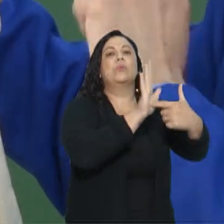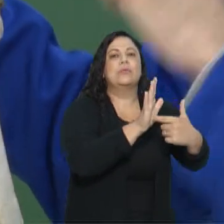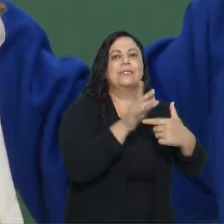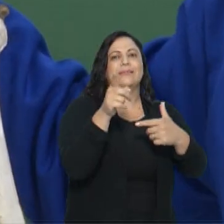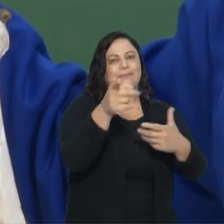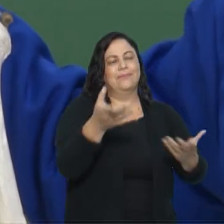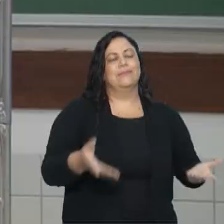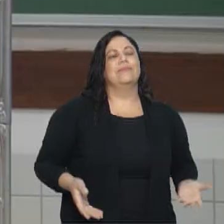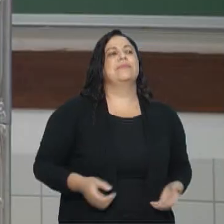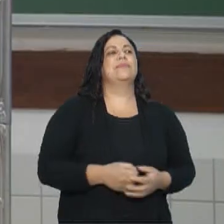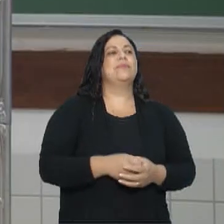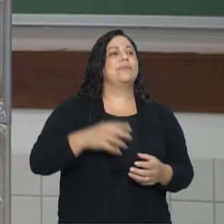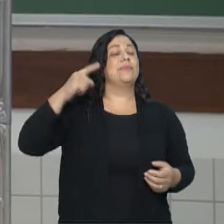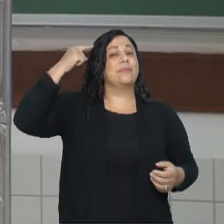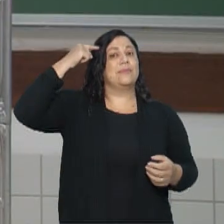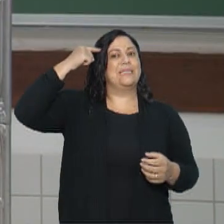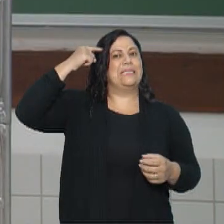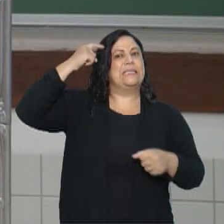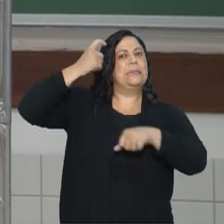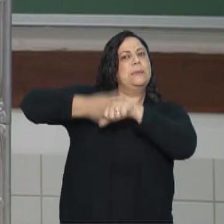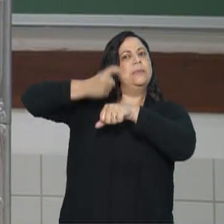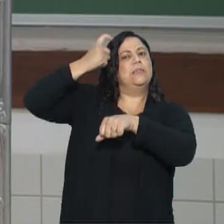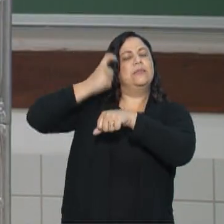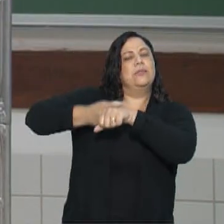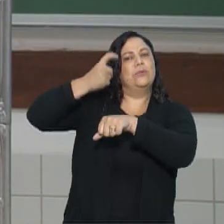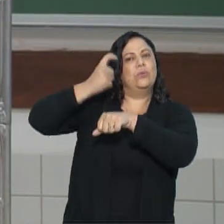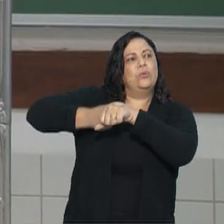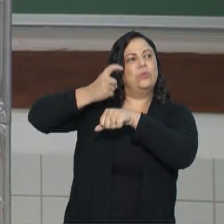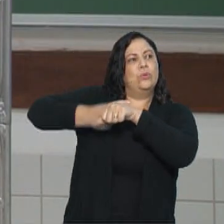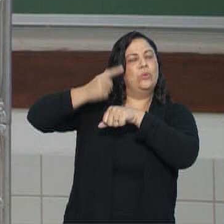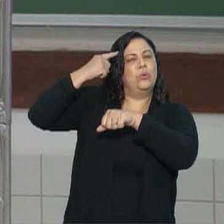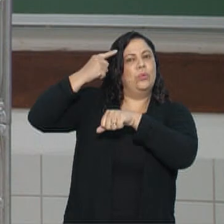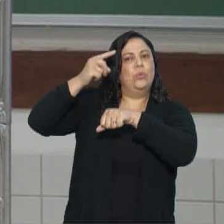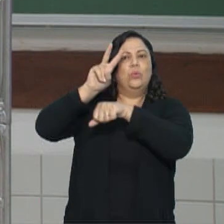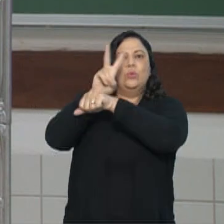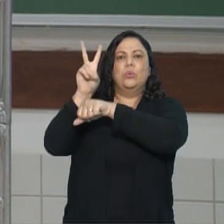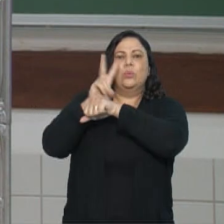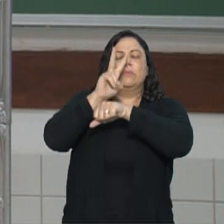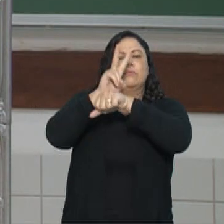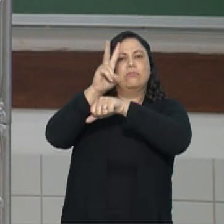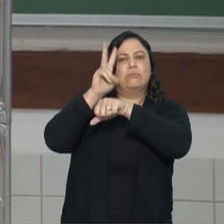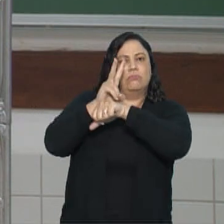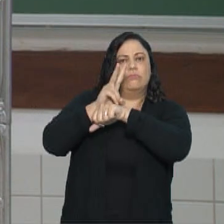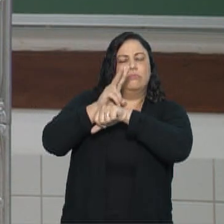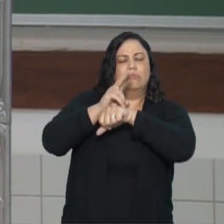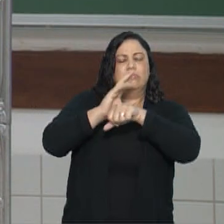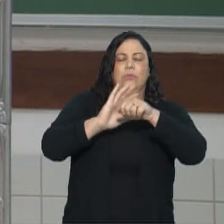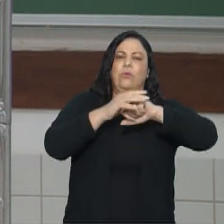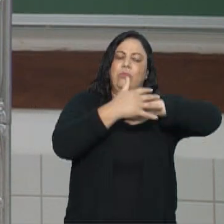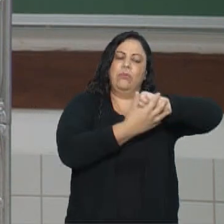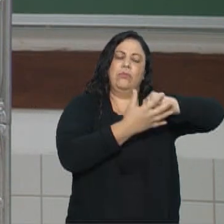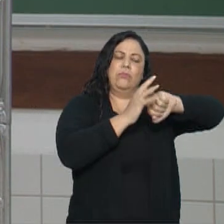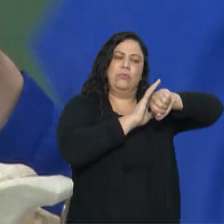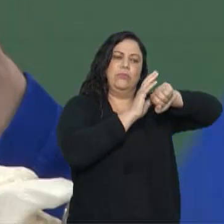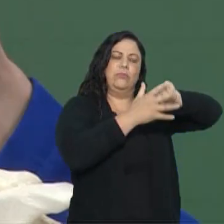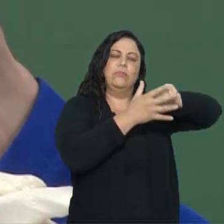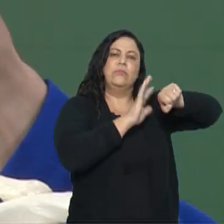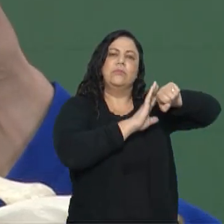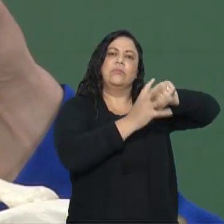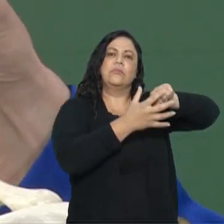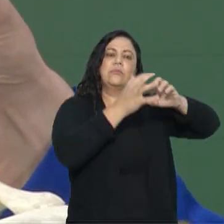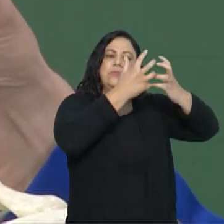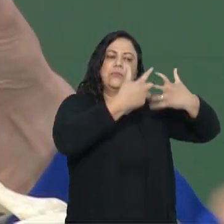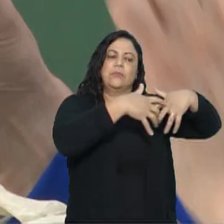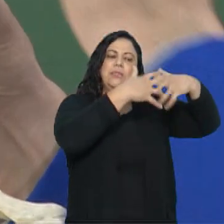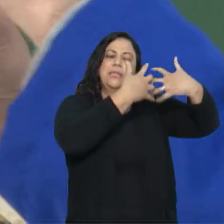caixa craniana, mais durinha, mais rígida, protege algo que está mais sensível. Então, o nosso cérebro